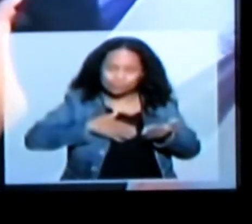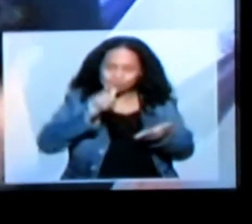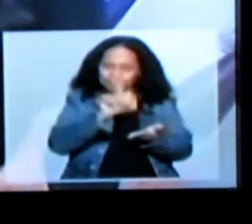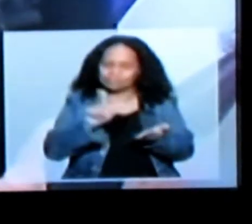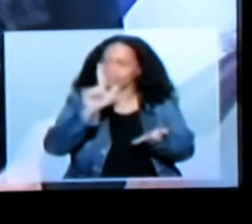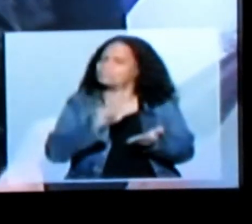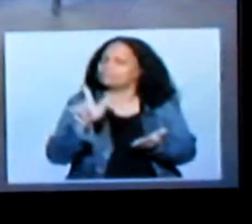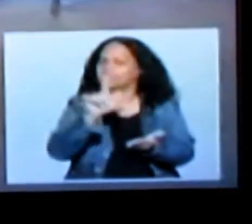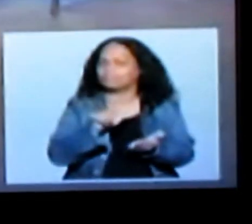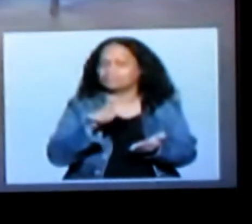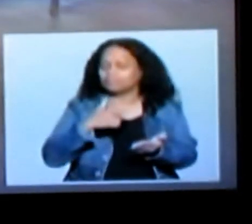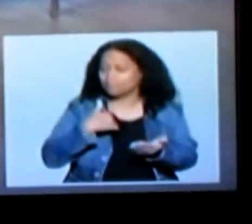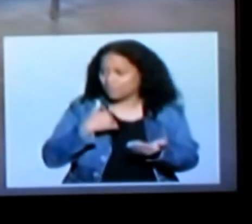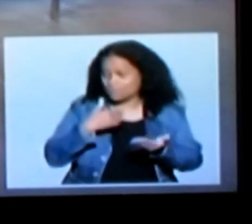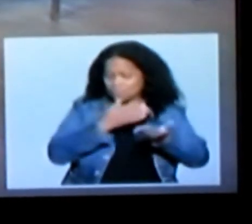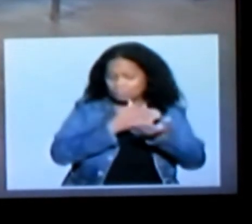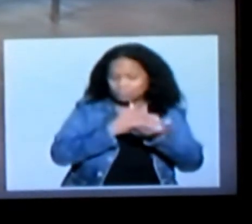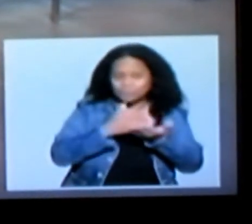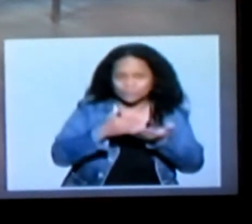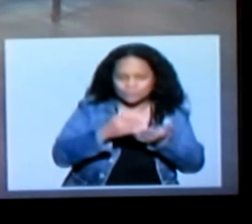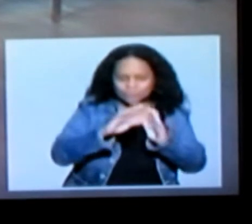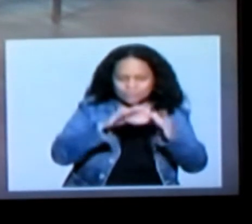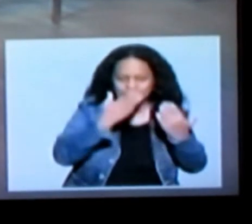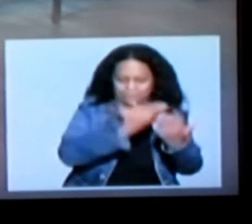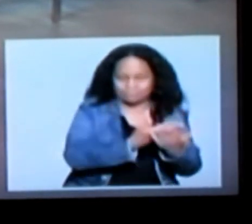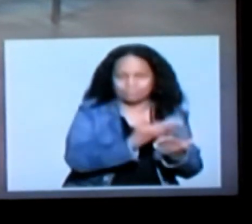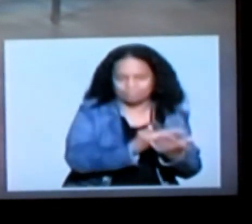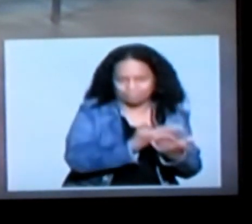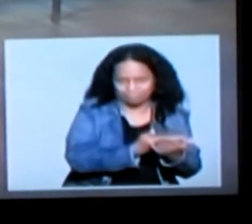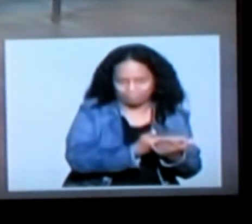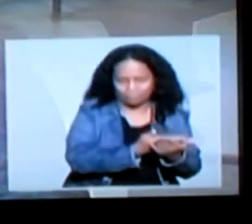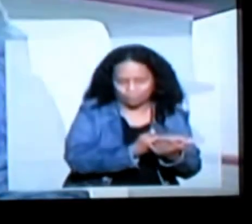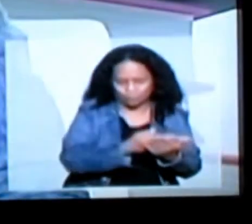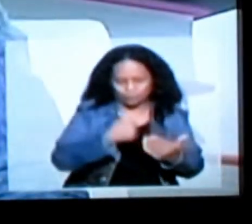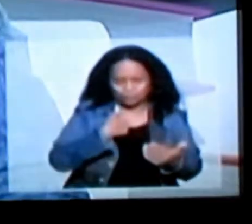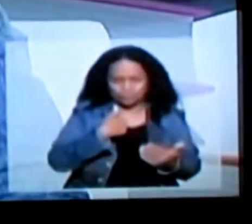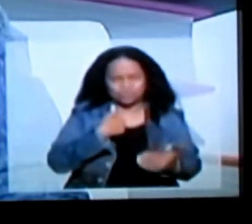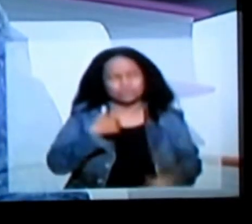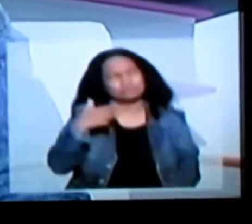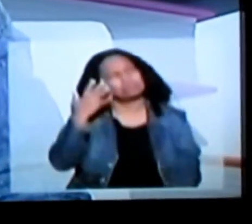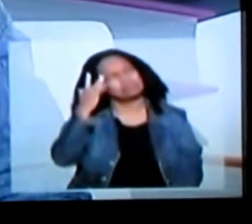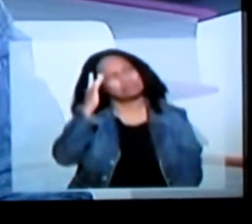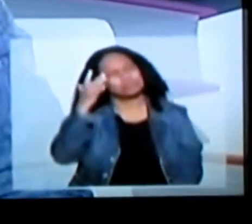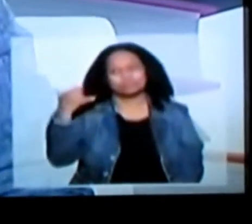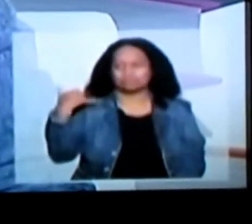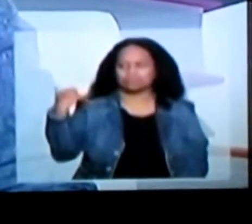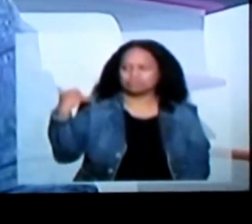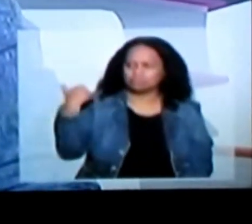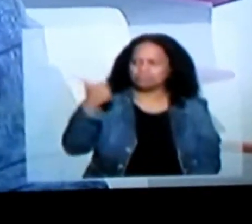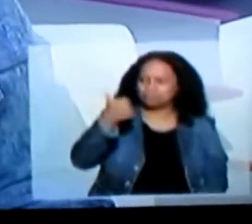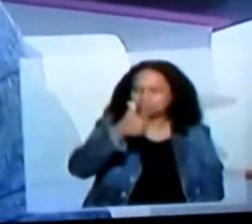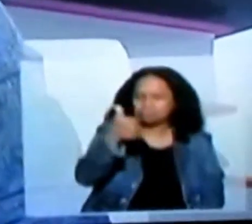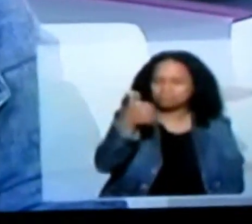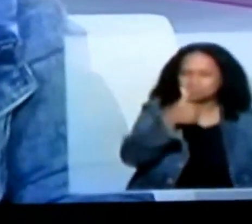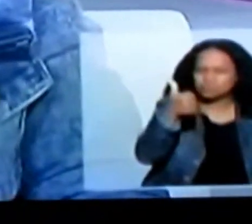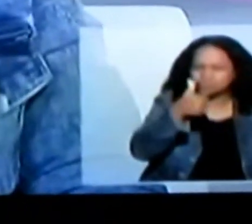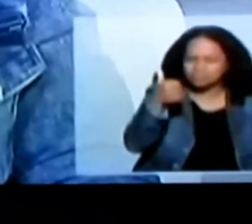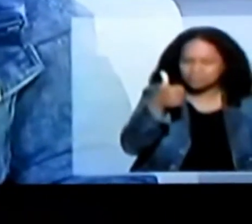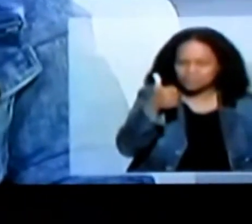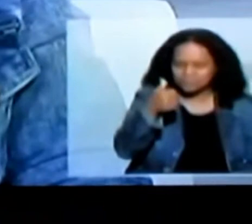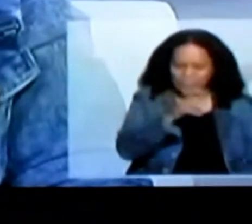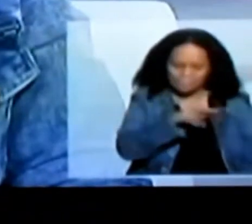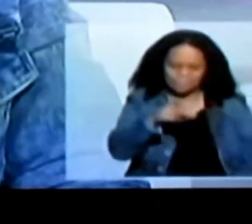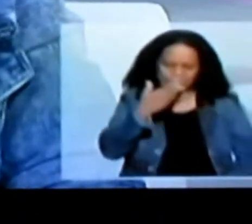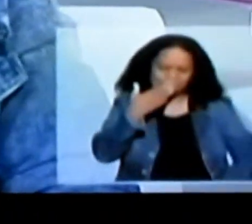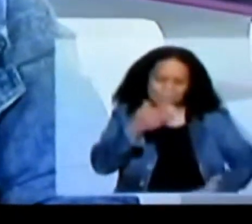gosto pela literatura? Eu comecei na escola. Eu tinha acho que 11 anos, se não me engano, e a professora